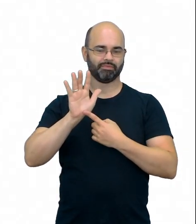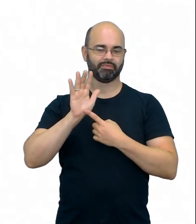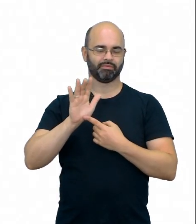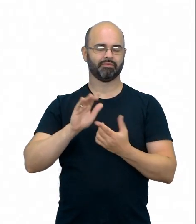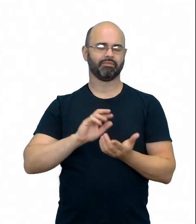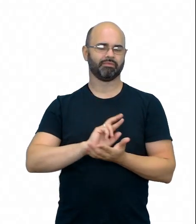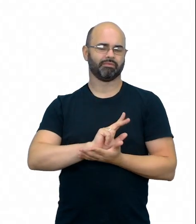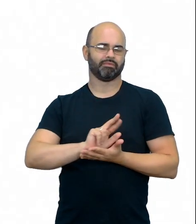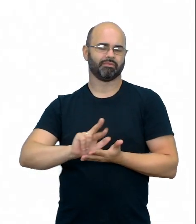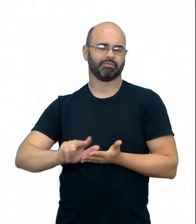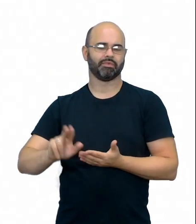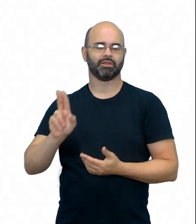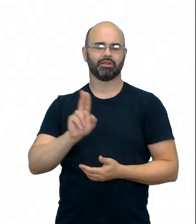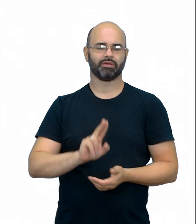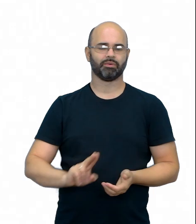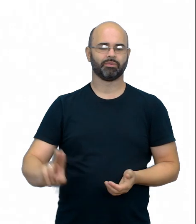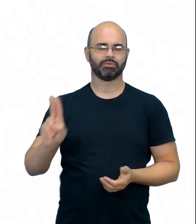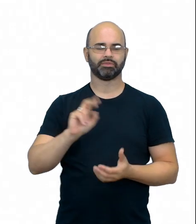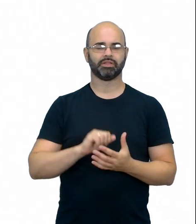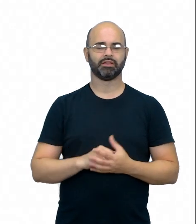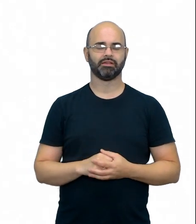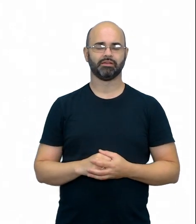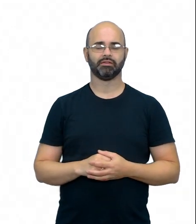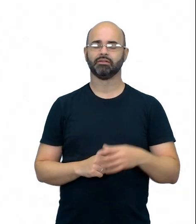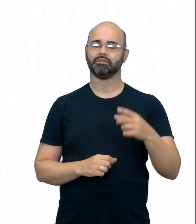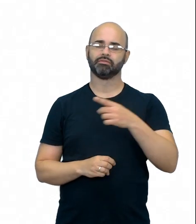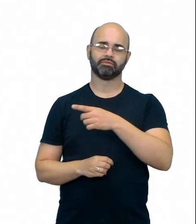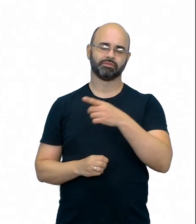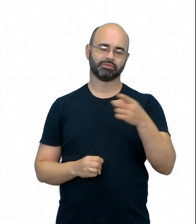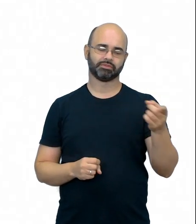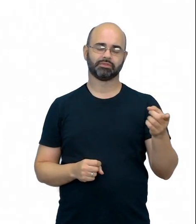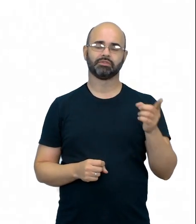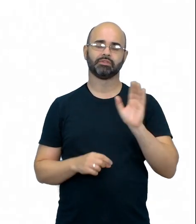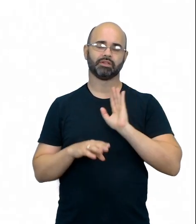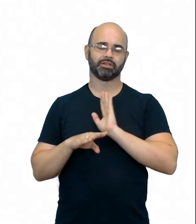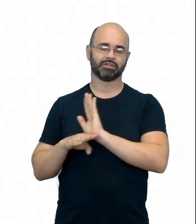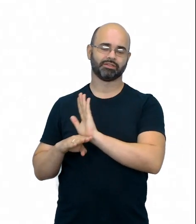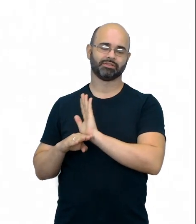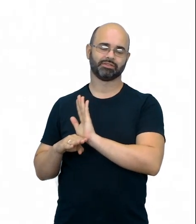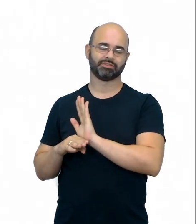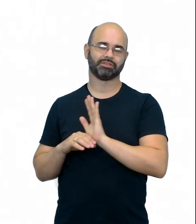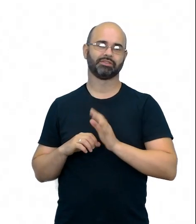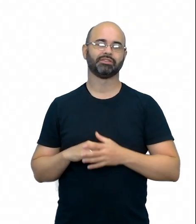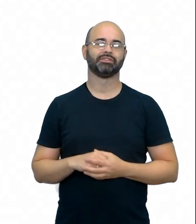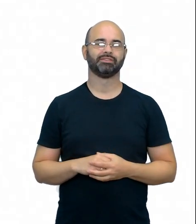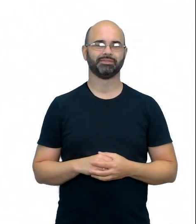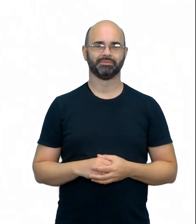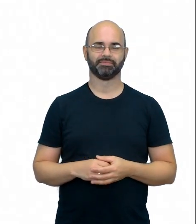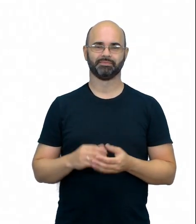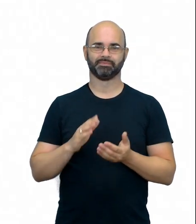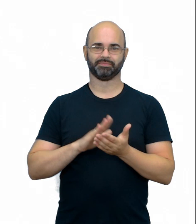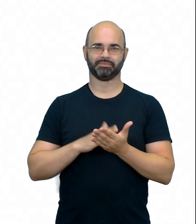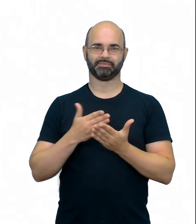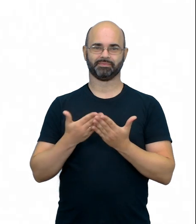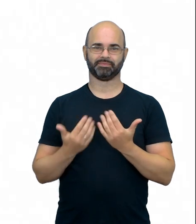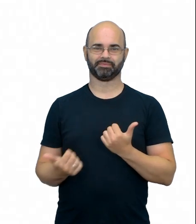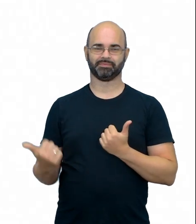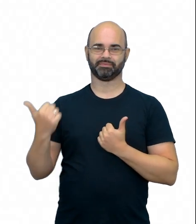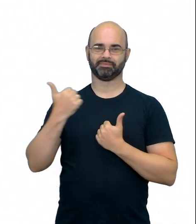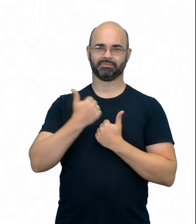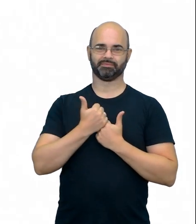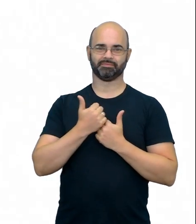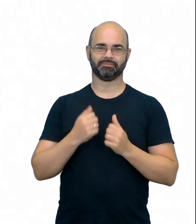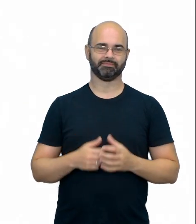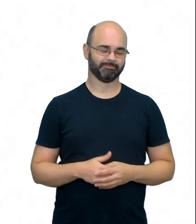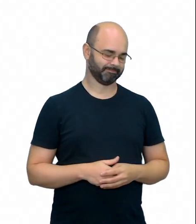recursos variados, e vocês podem ajudar, né, utilizar isso como ajuda para vocês.